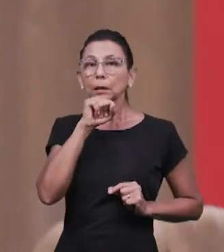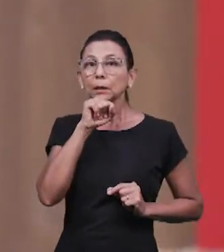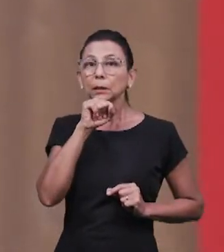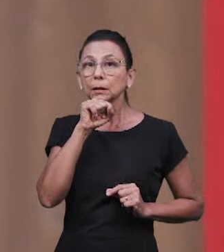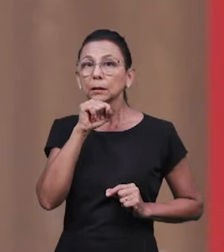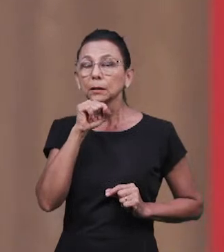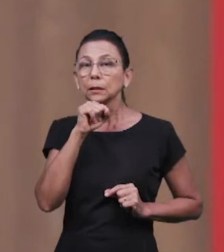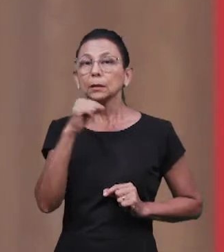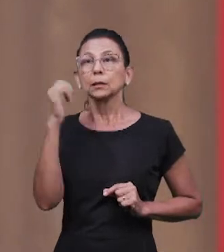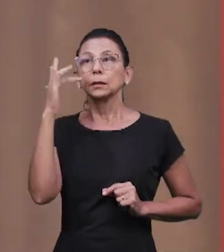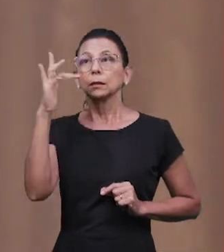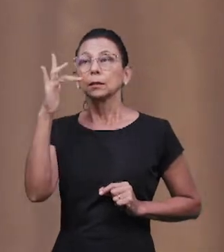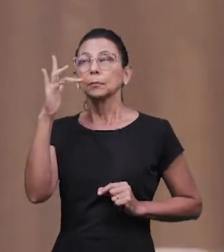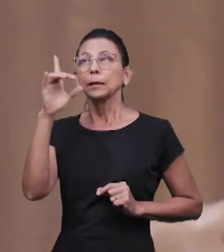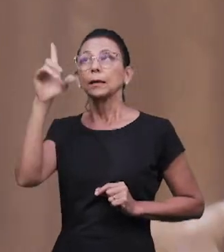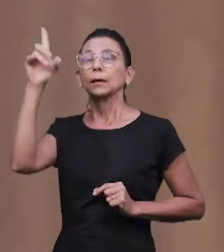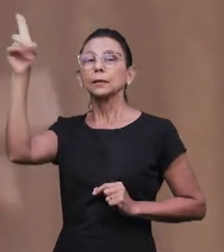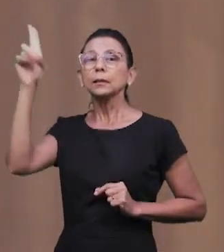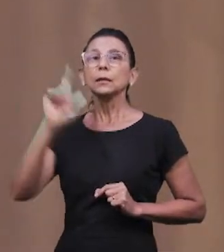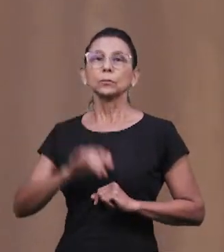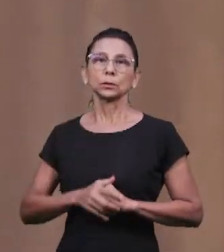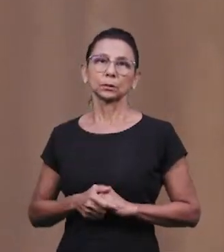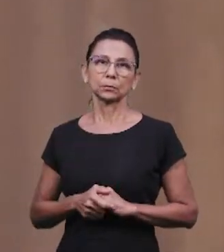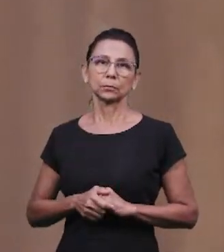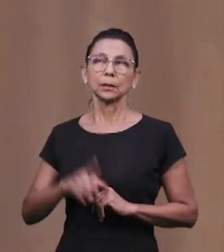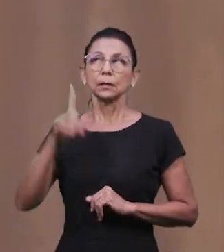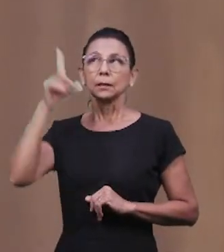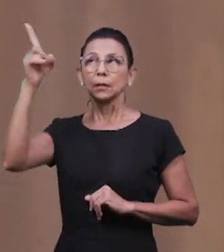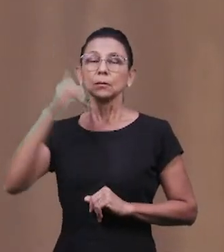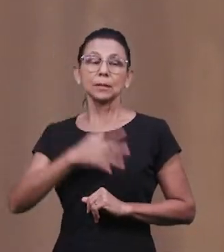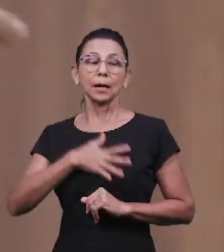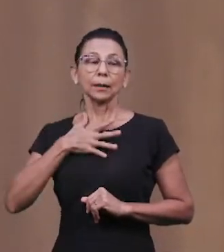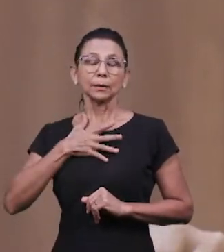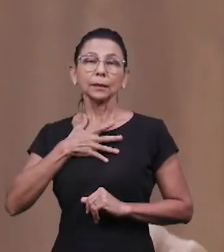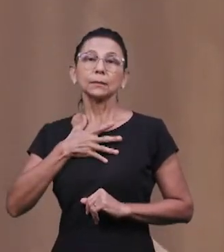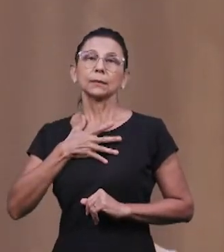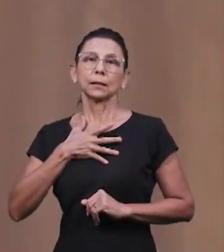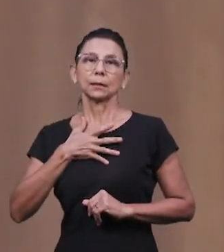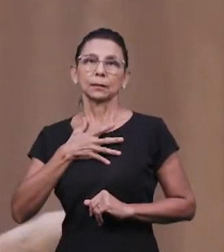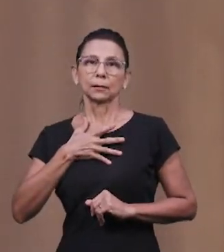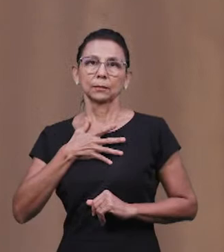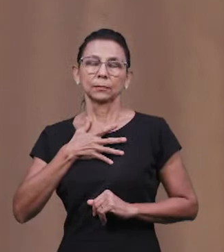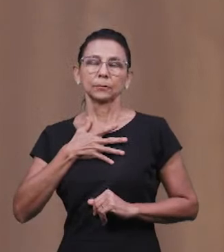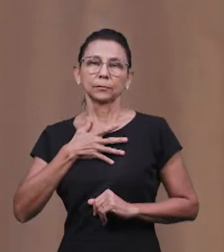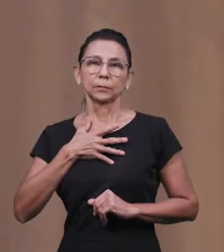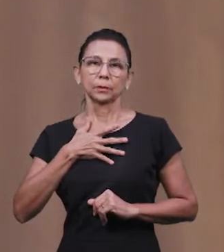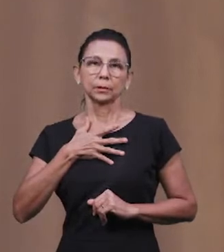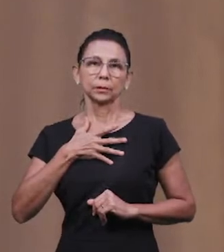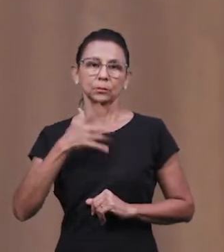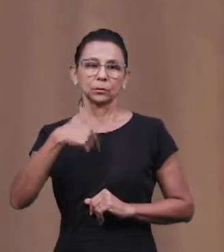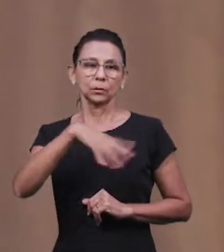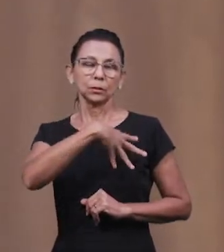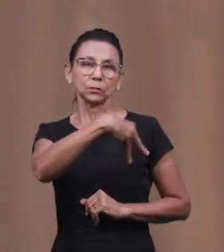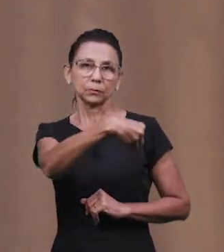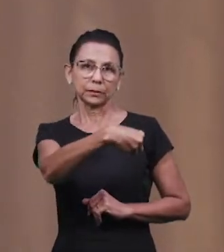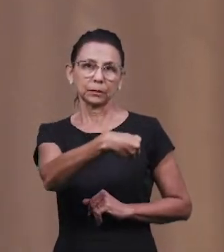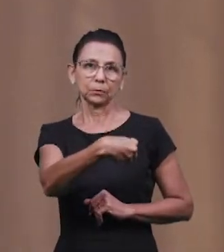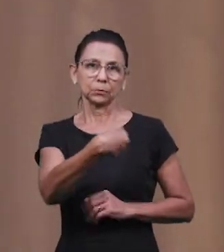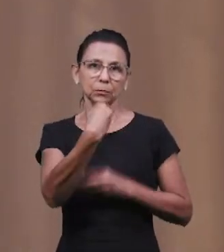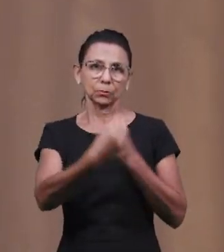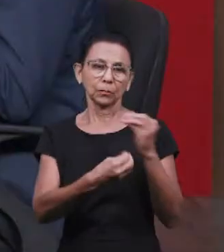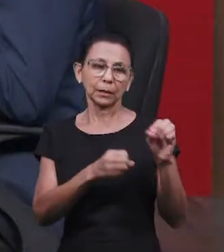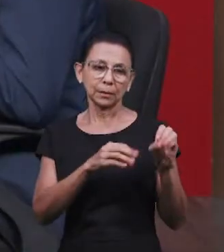nós criarmos o nosso filho para ser agradável ao Senhor. Então, não é nós estamos pautados na palavra do